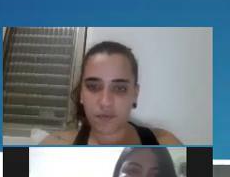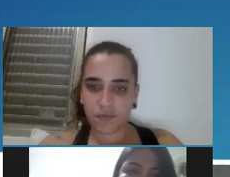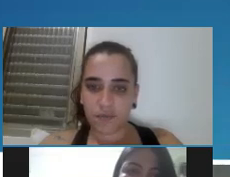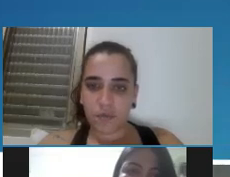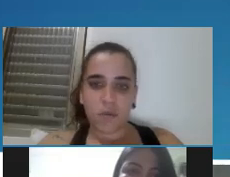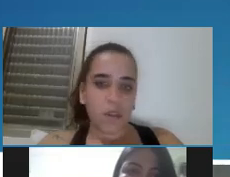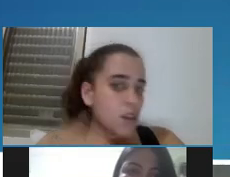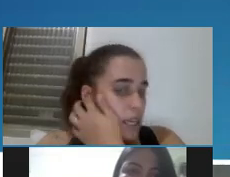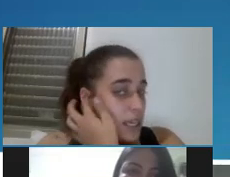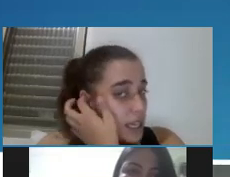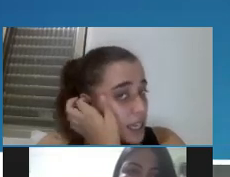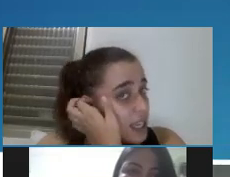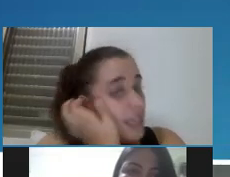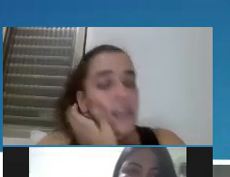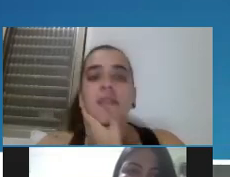Ó.